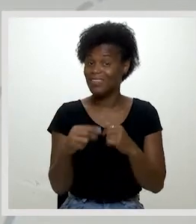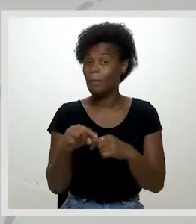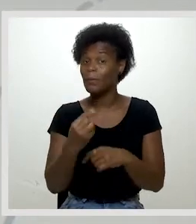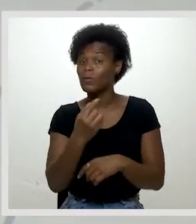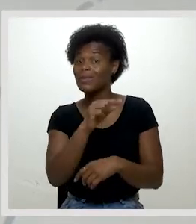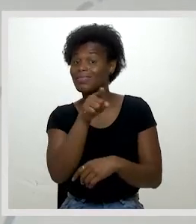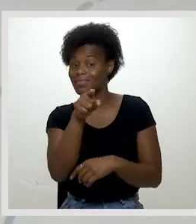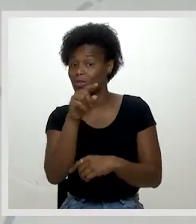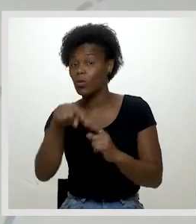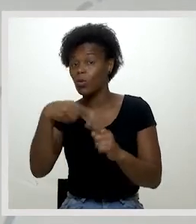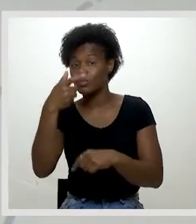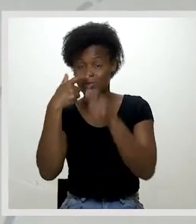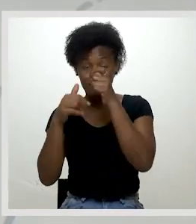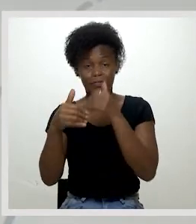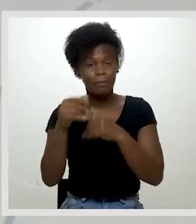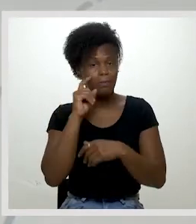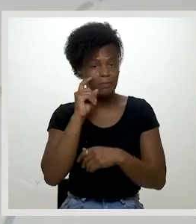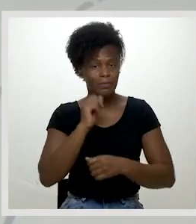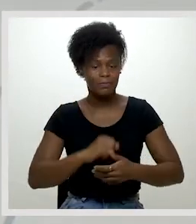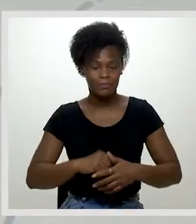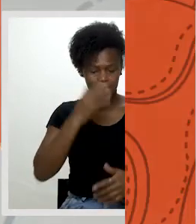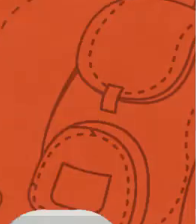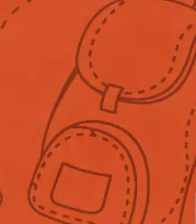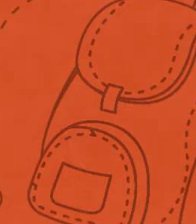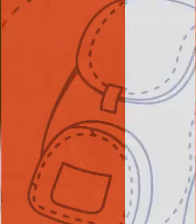ti e pelos outros, vamos prevenir.